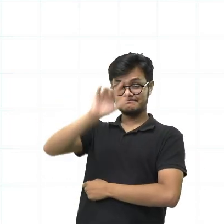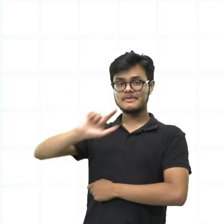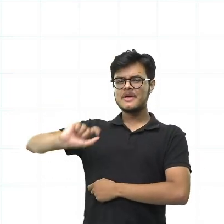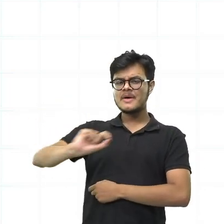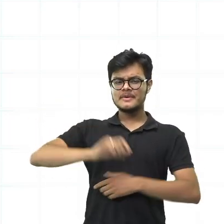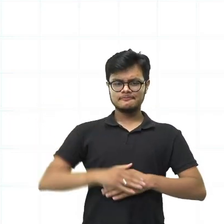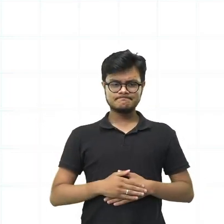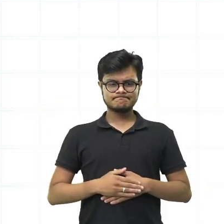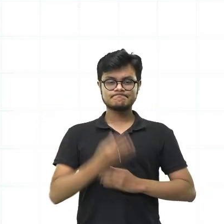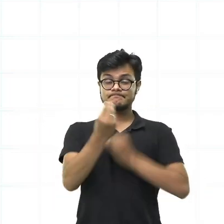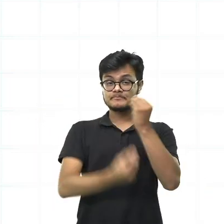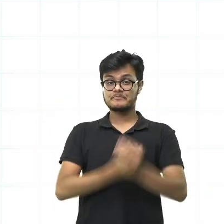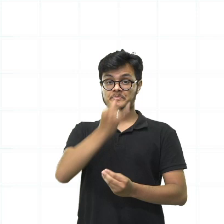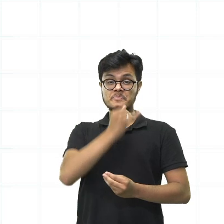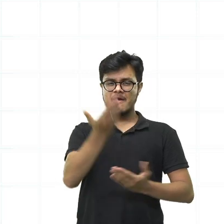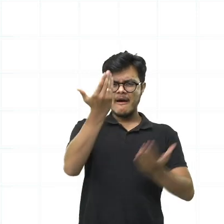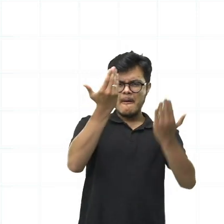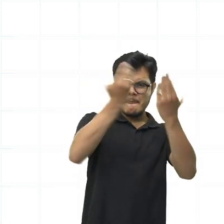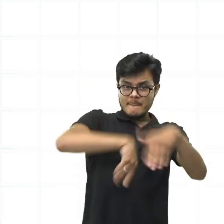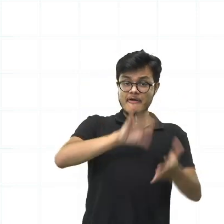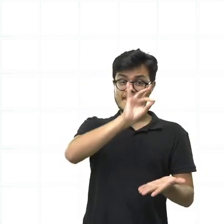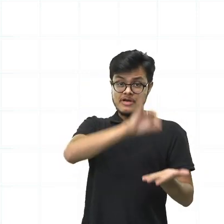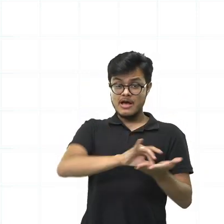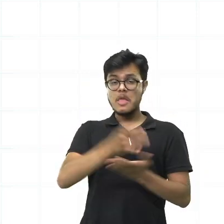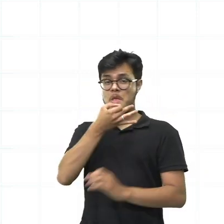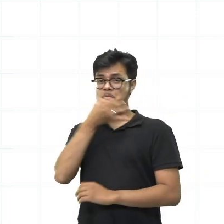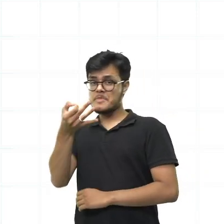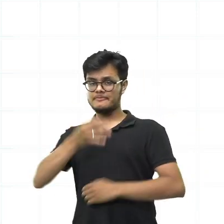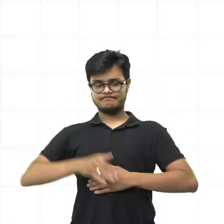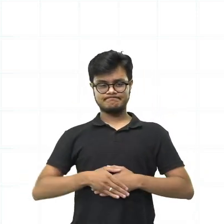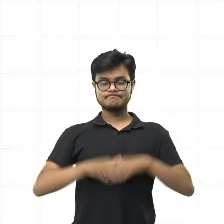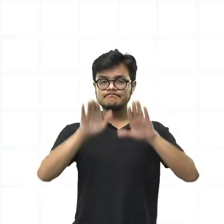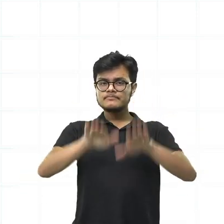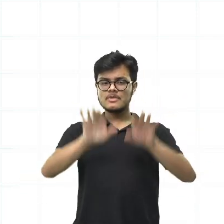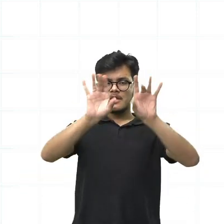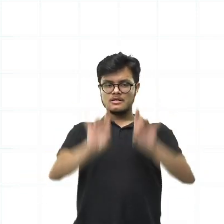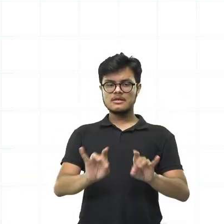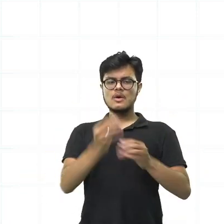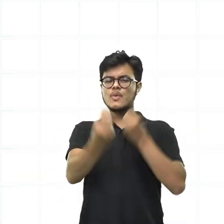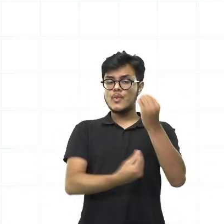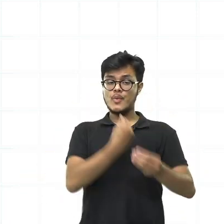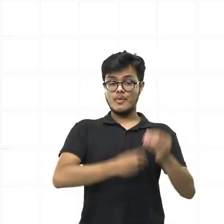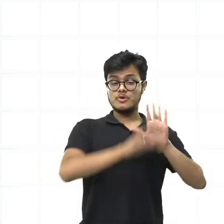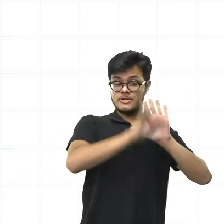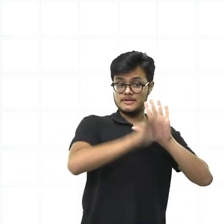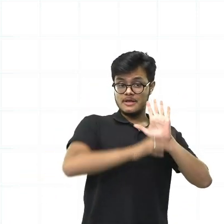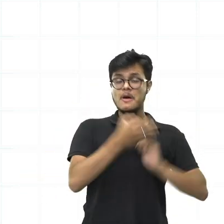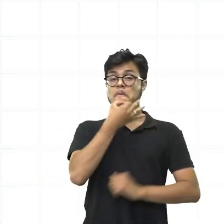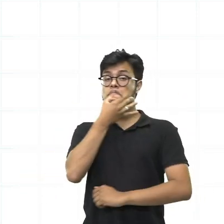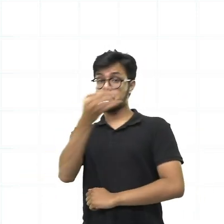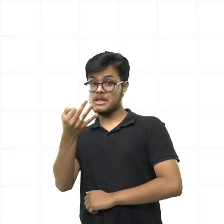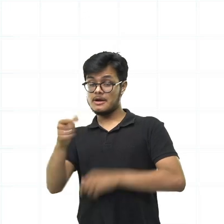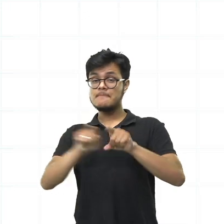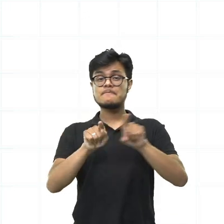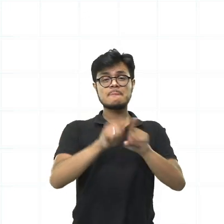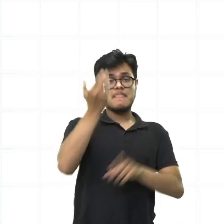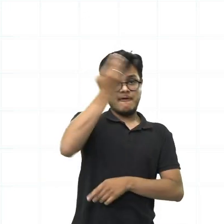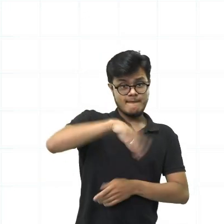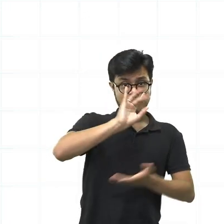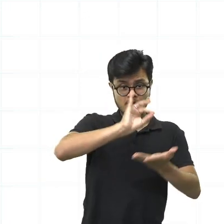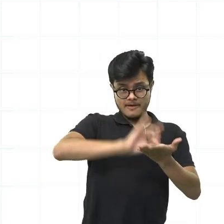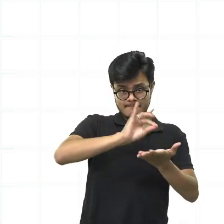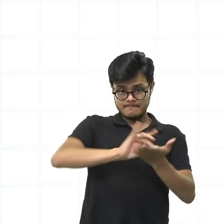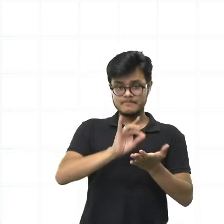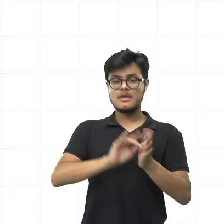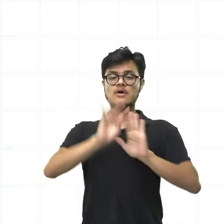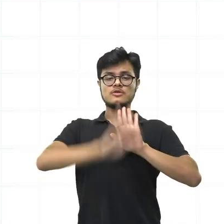conhecimento, distinção de fato e opinião. E como detalhamento, fato e opinião em textos de diferentes gêneros